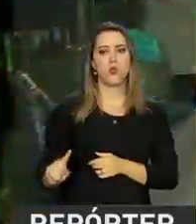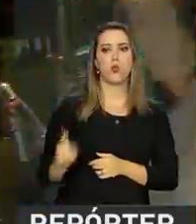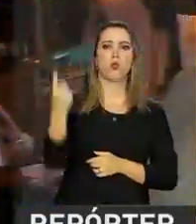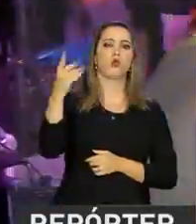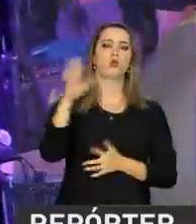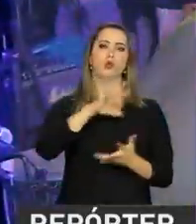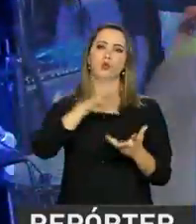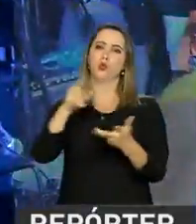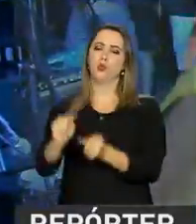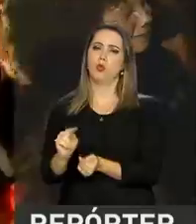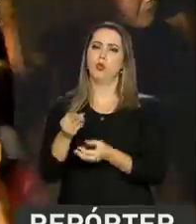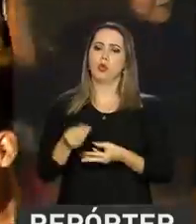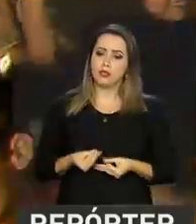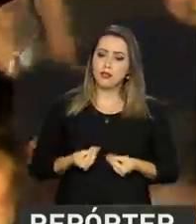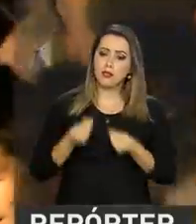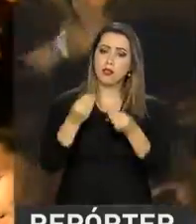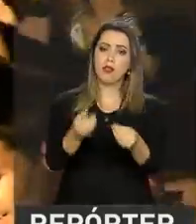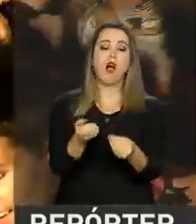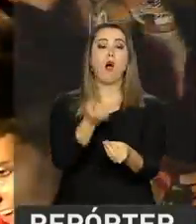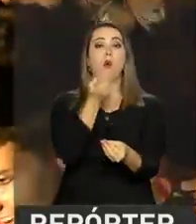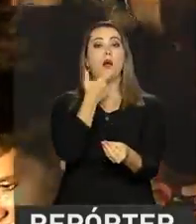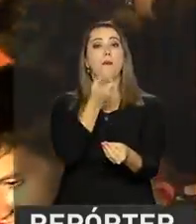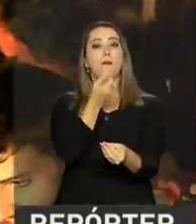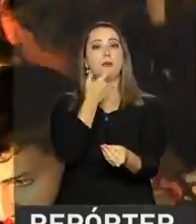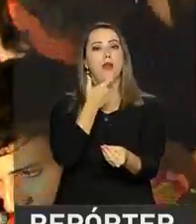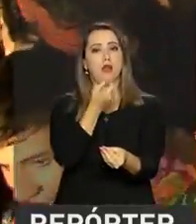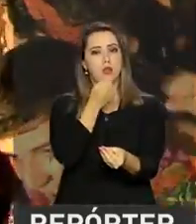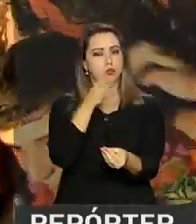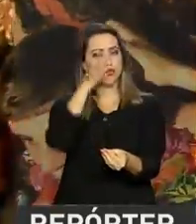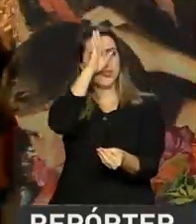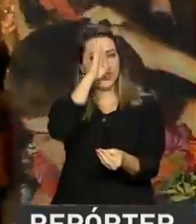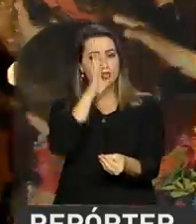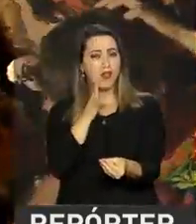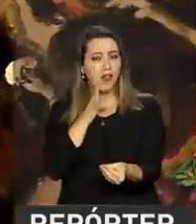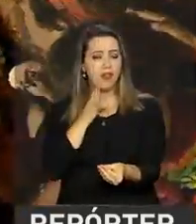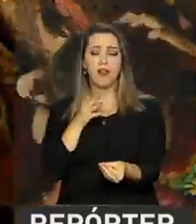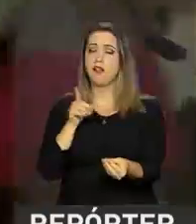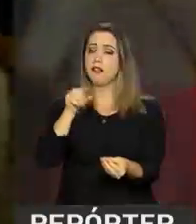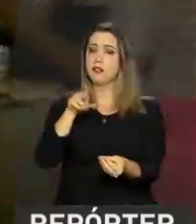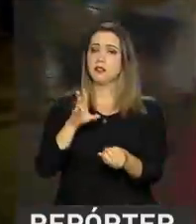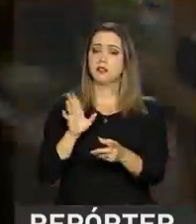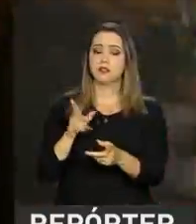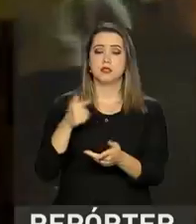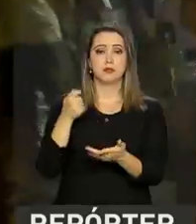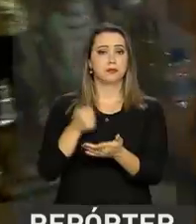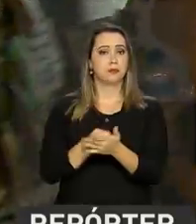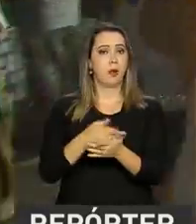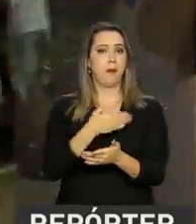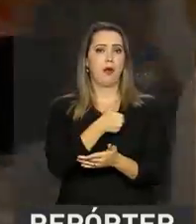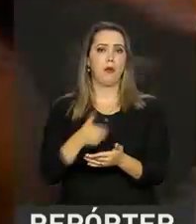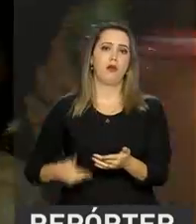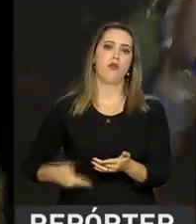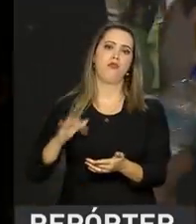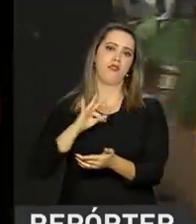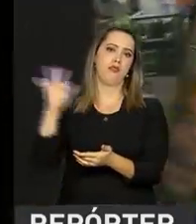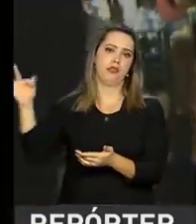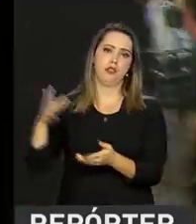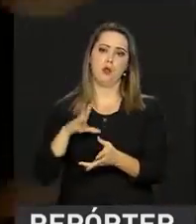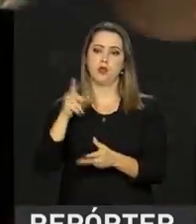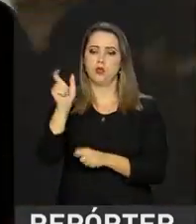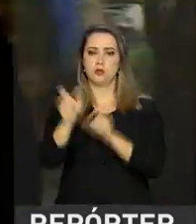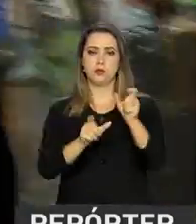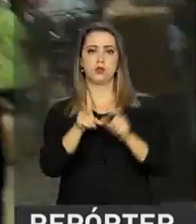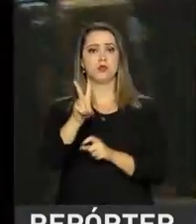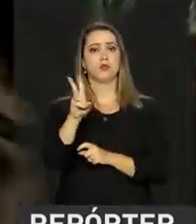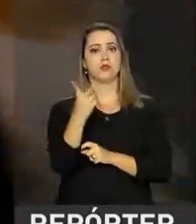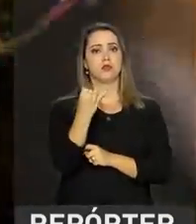assegura por lei o acesso de antirretrovirais totalmente financiado pela União a todos os portadores de